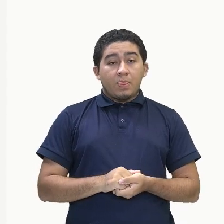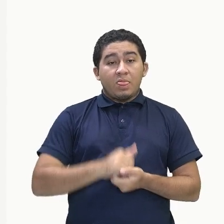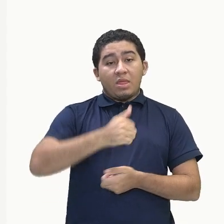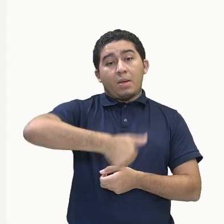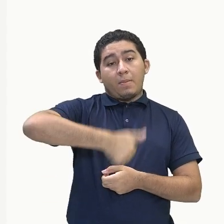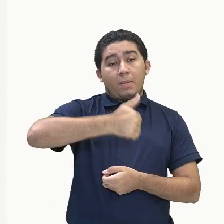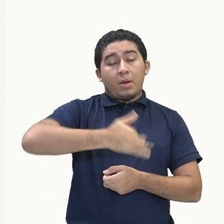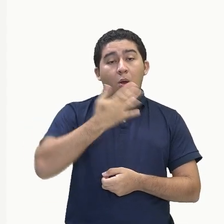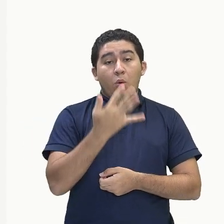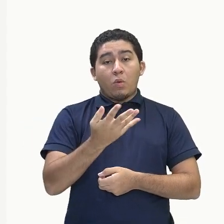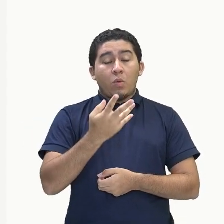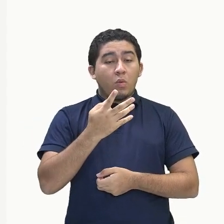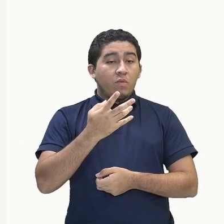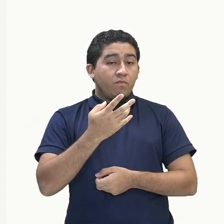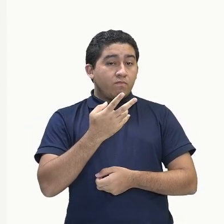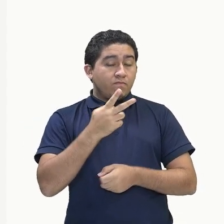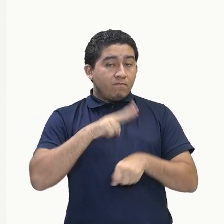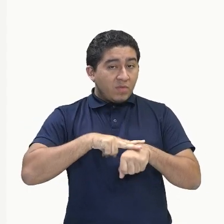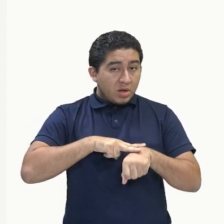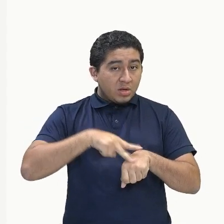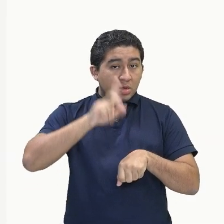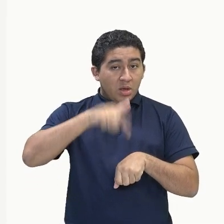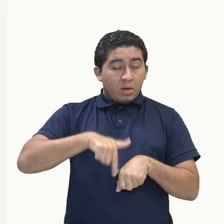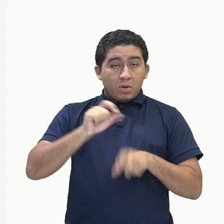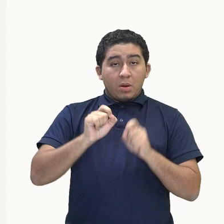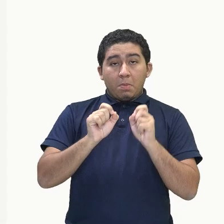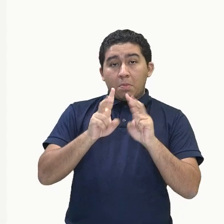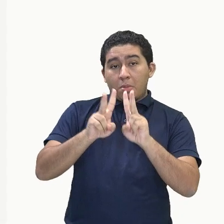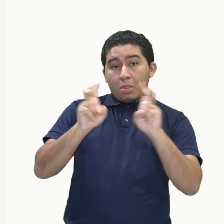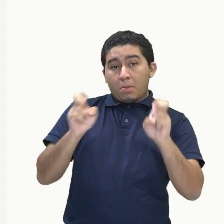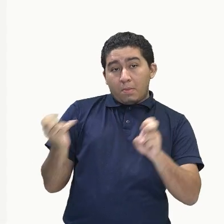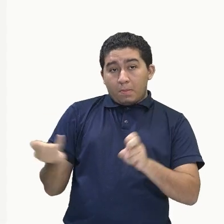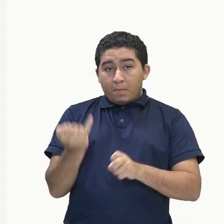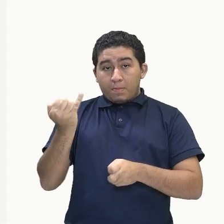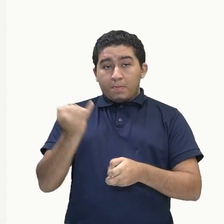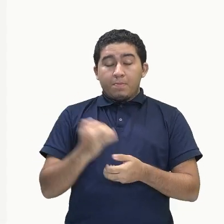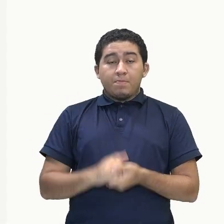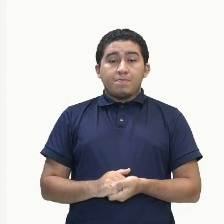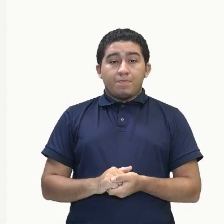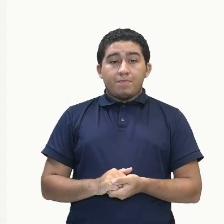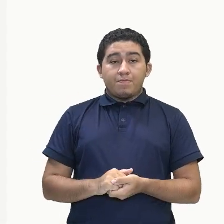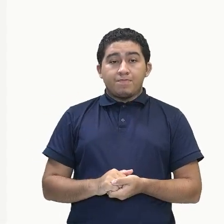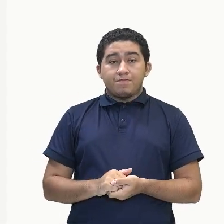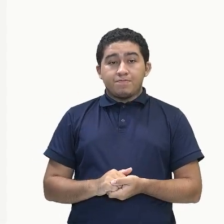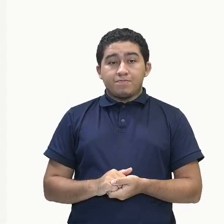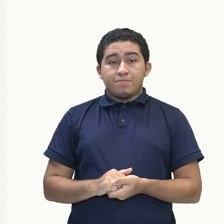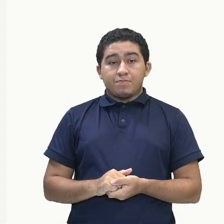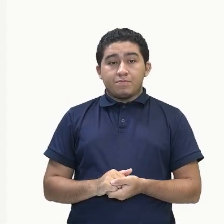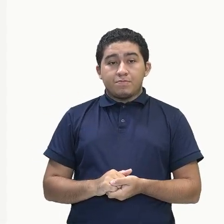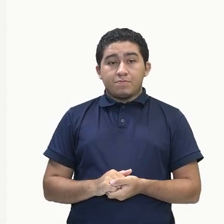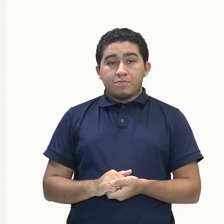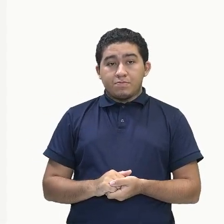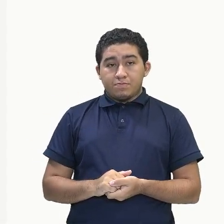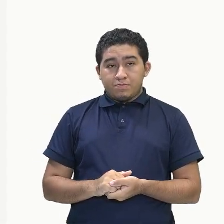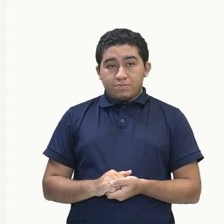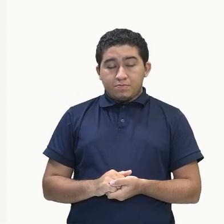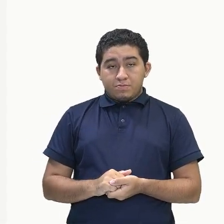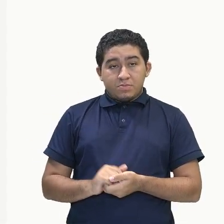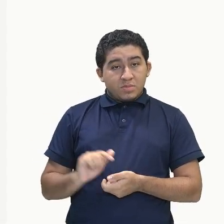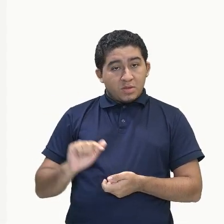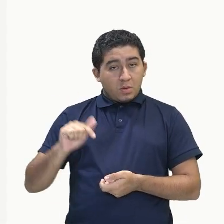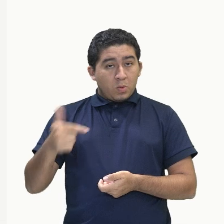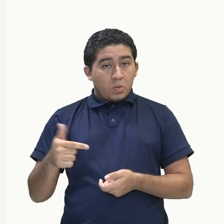ok? As de verde. Continuando um pouquinho mais no nosso próximo. Aqui na nossa próxima lista também a gente